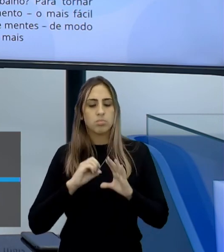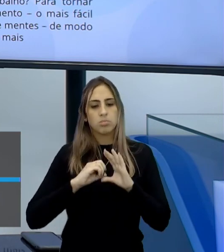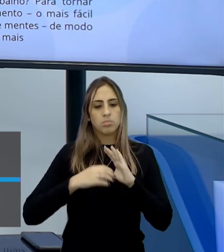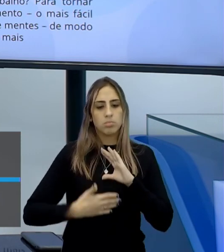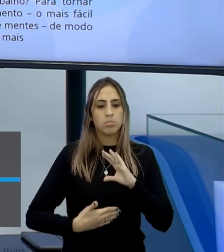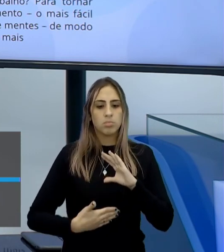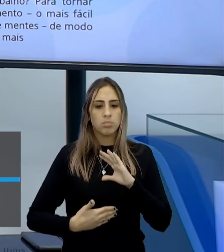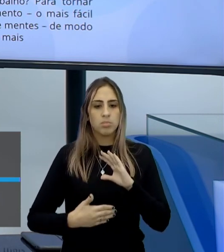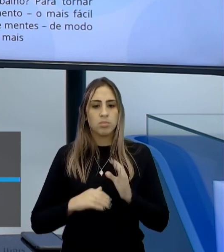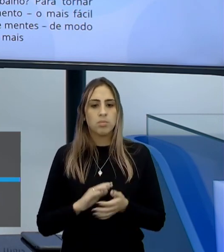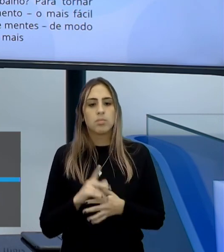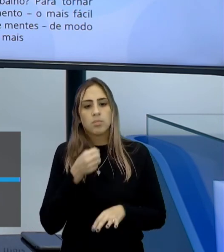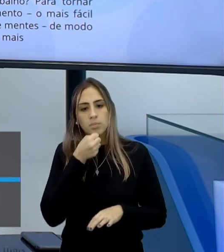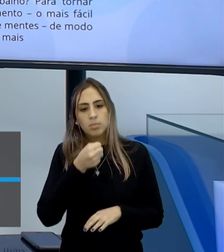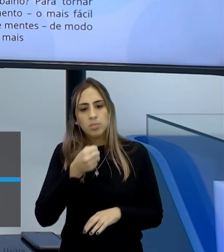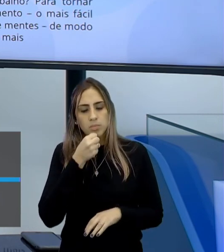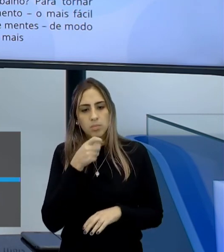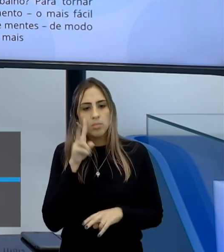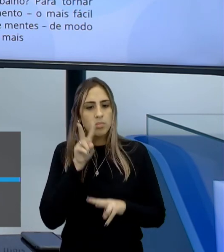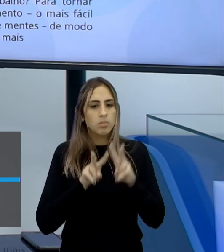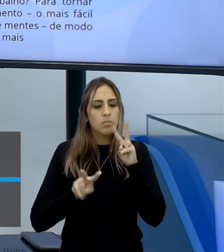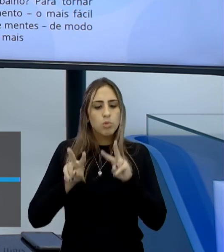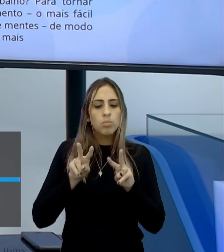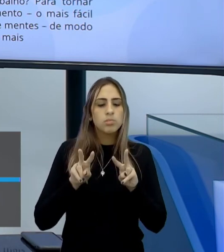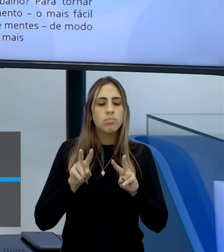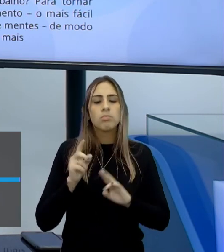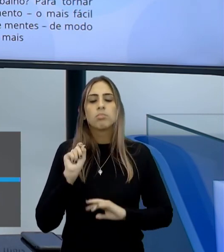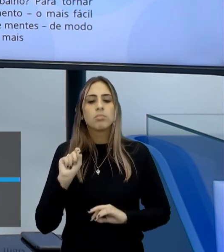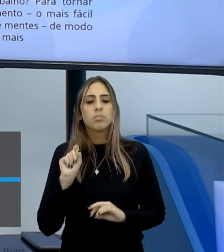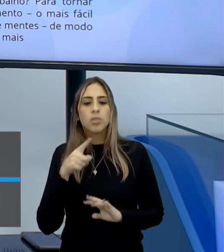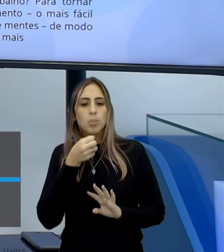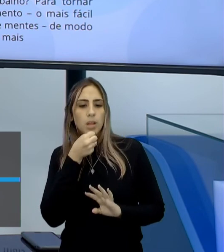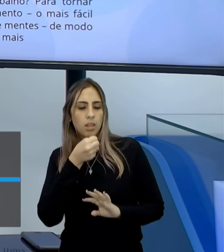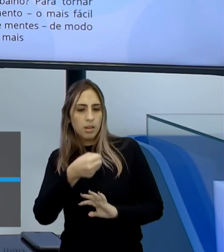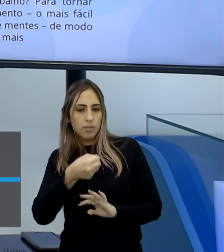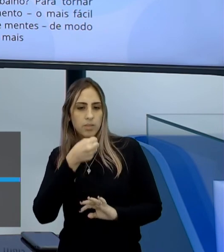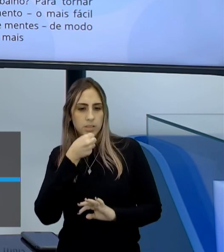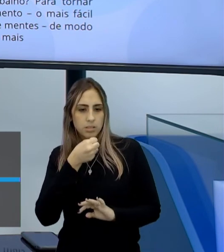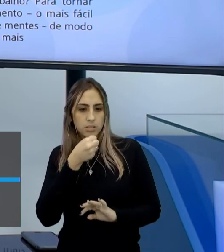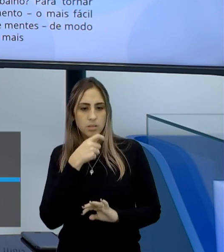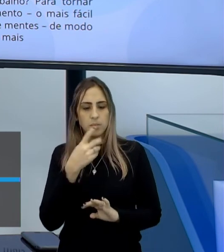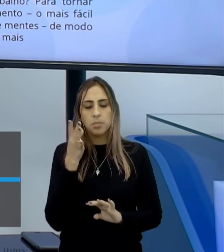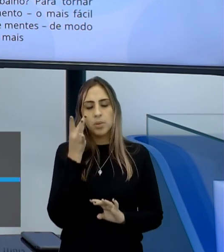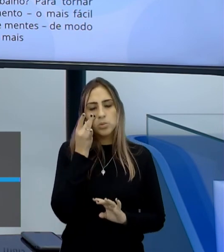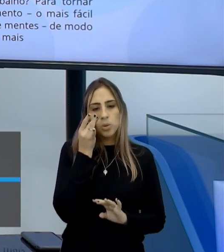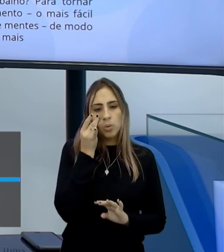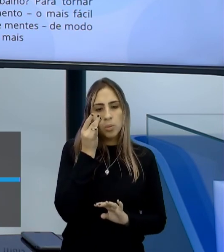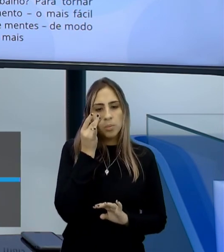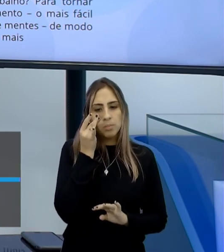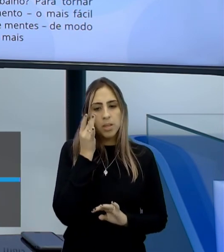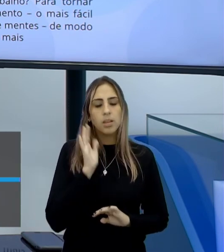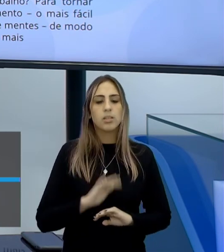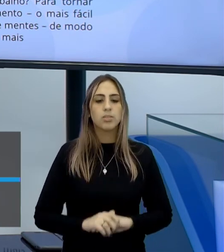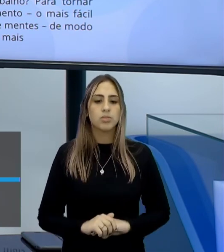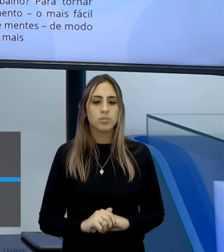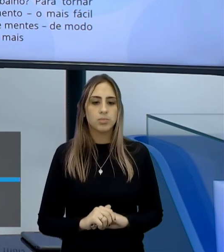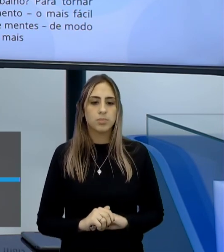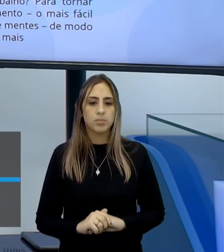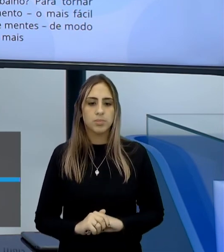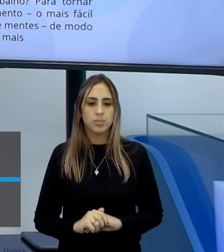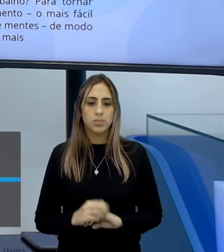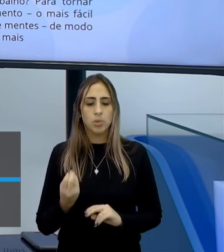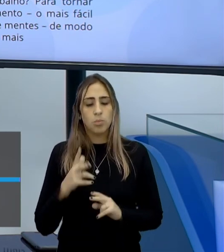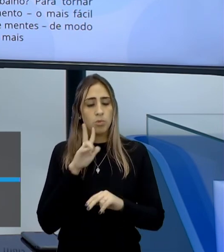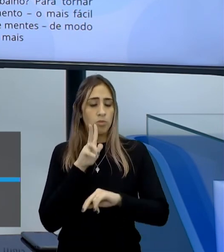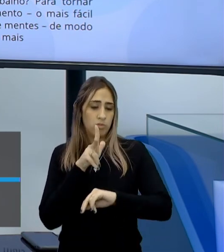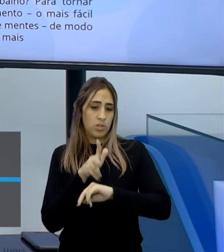características do gênero entrevista e observar uma entrevista pessoalmente, né, ali, nesse caso por meio de